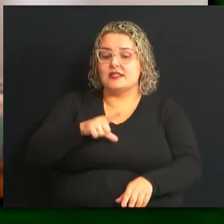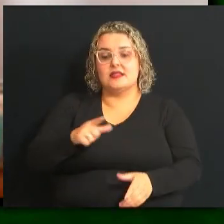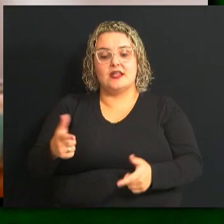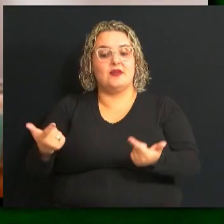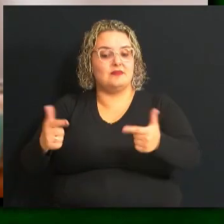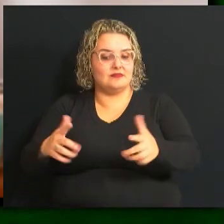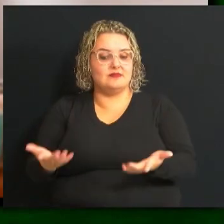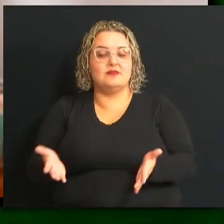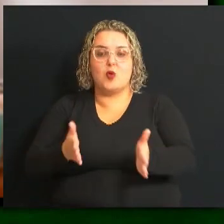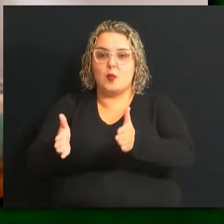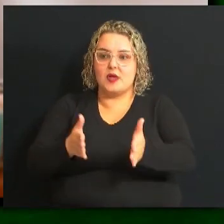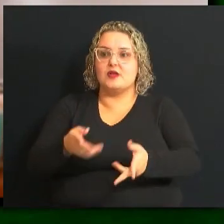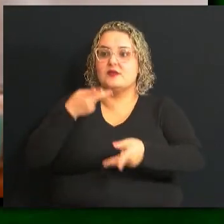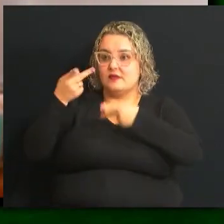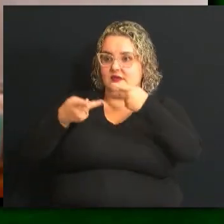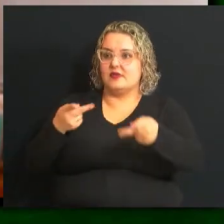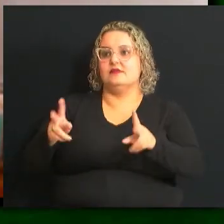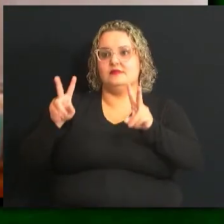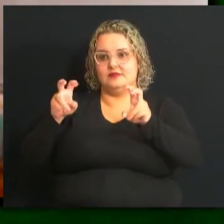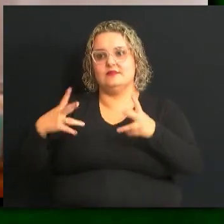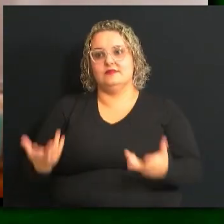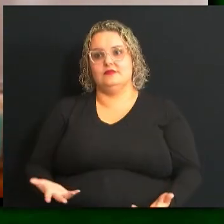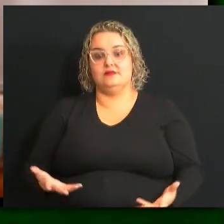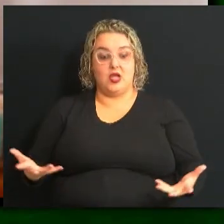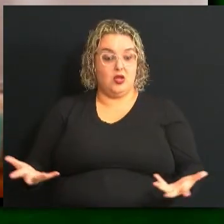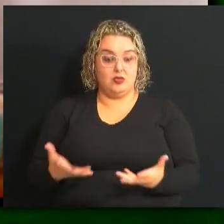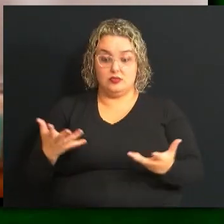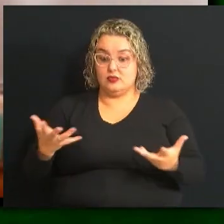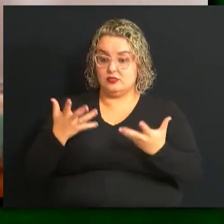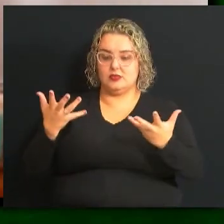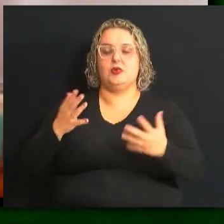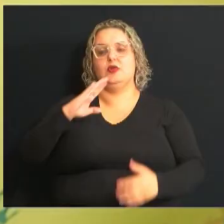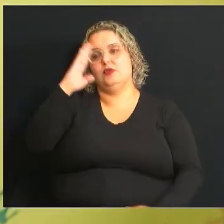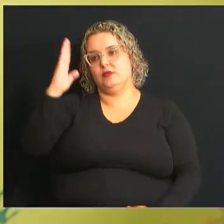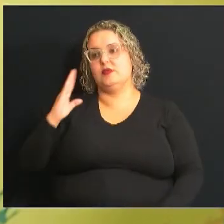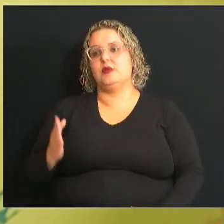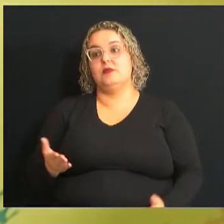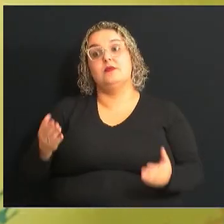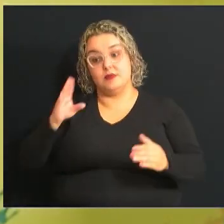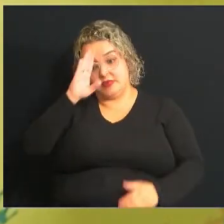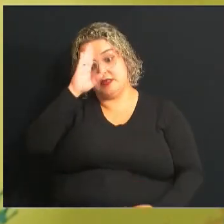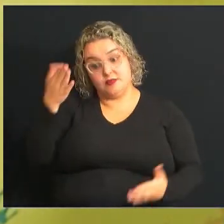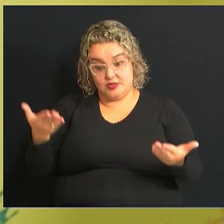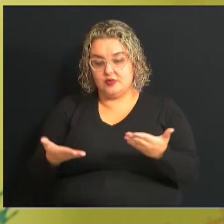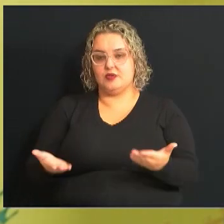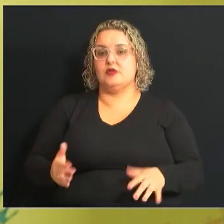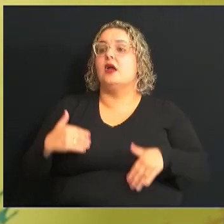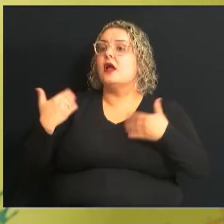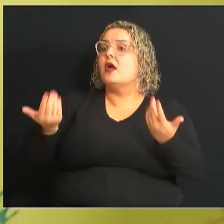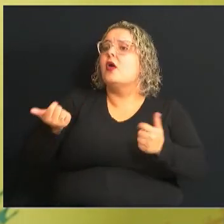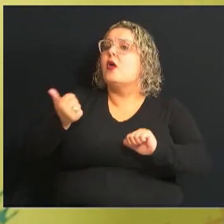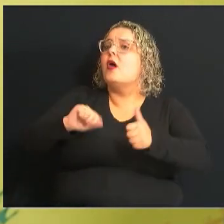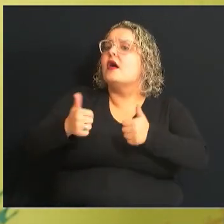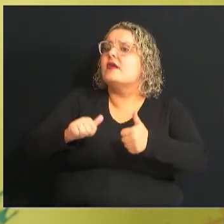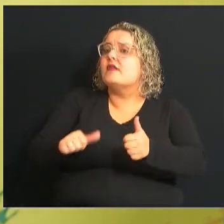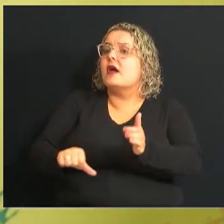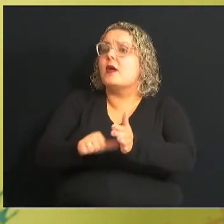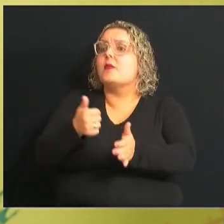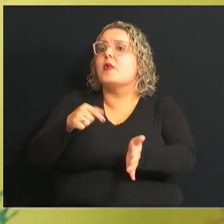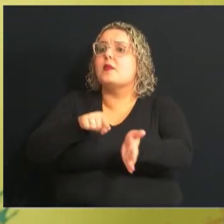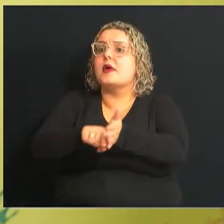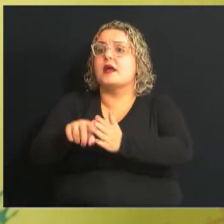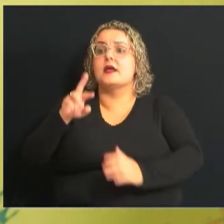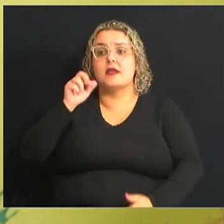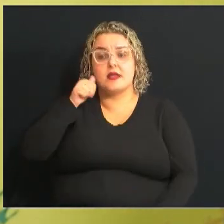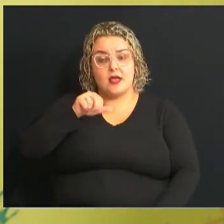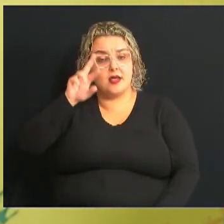esse assunto, que é, né, pungente, né, no Brasil, principalmente hoje. Bom, qual é a avaliação, a primeira pergunta que a senhora